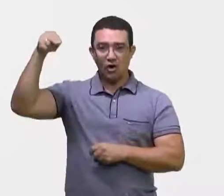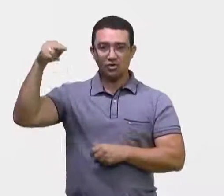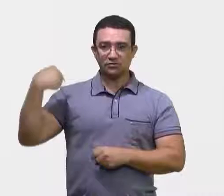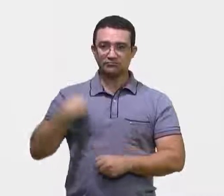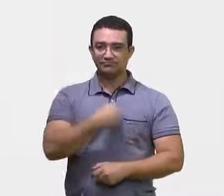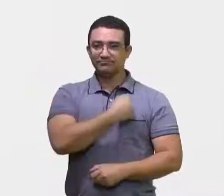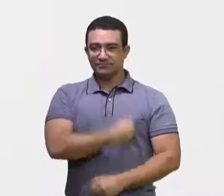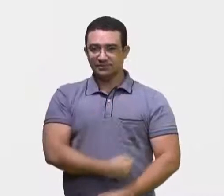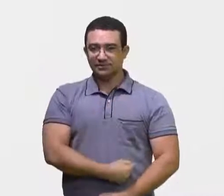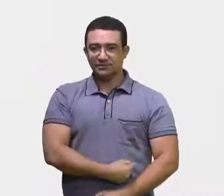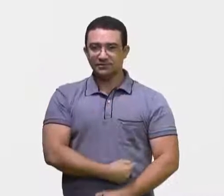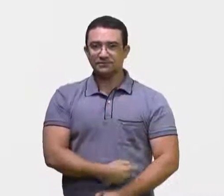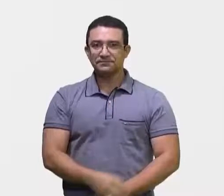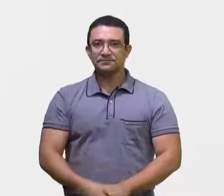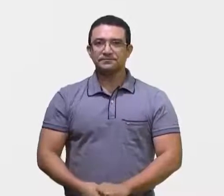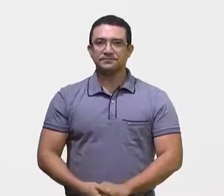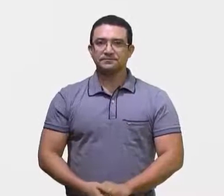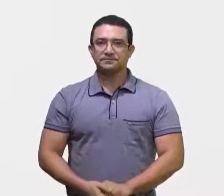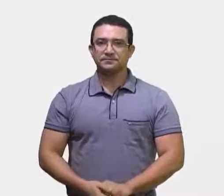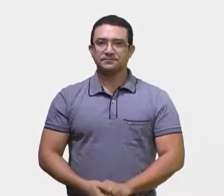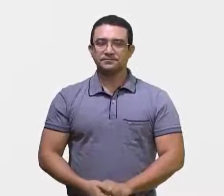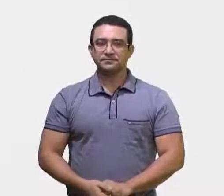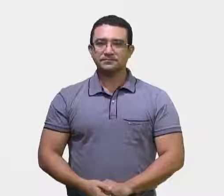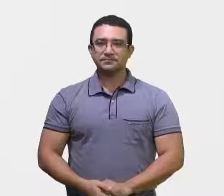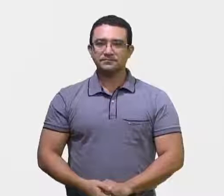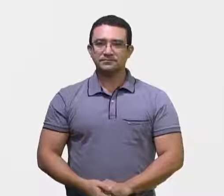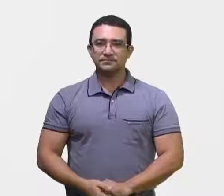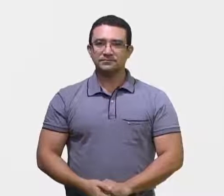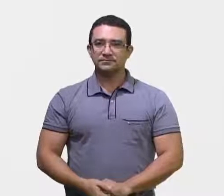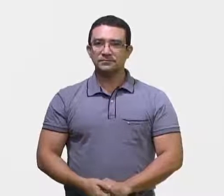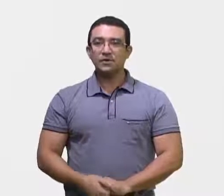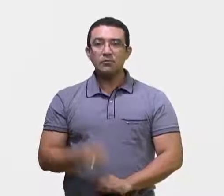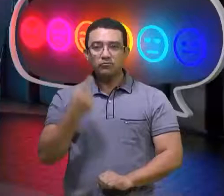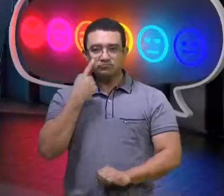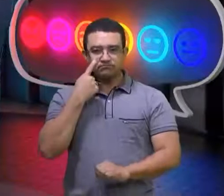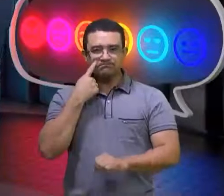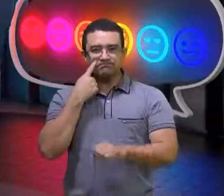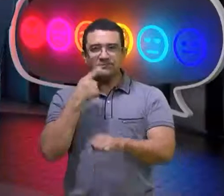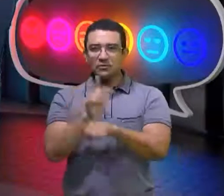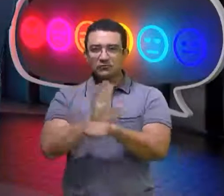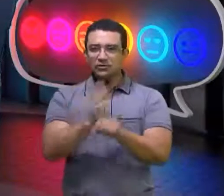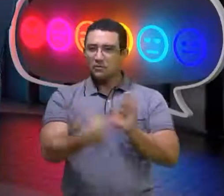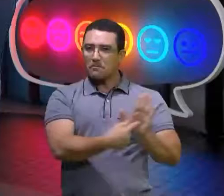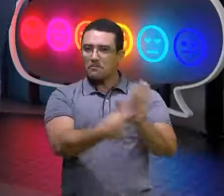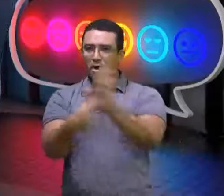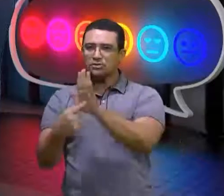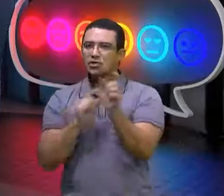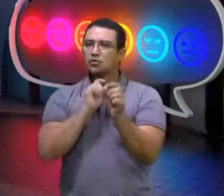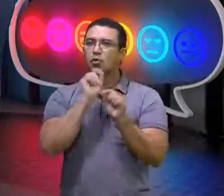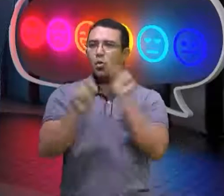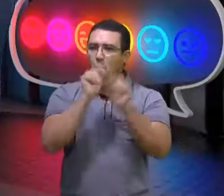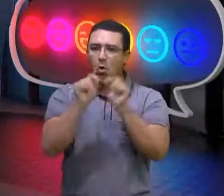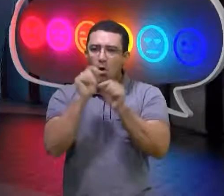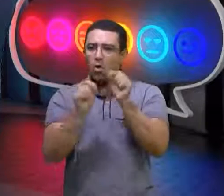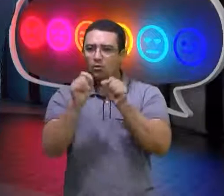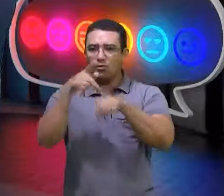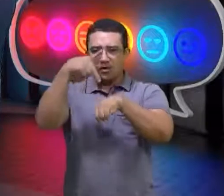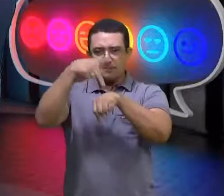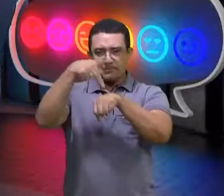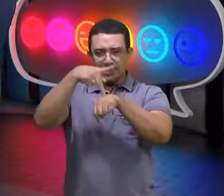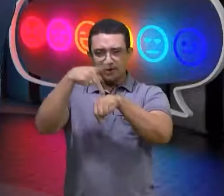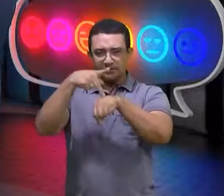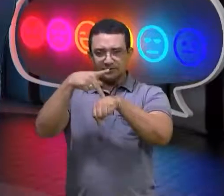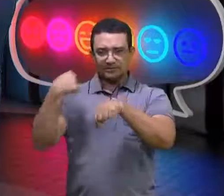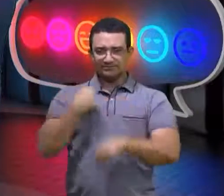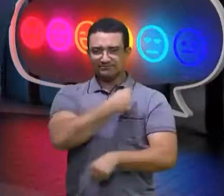olha só, vamos ver aí um vídeo, tá bom? Mostrando pra gente como é essa formação rochosa